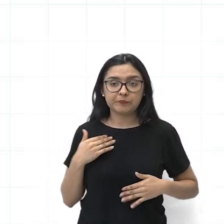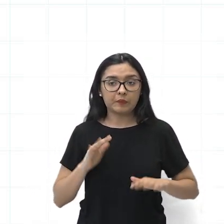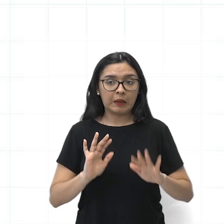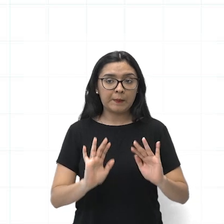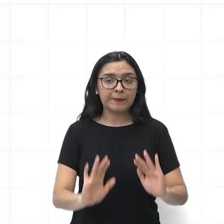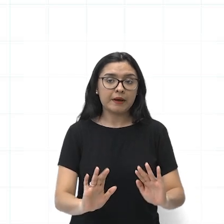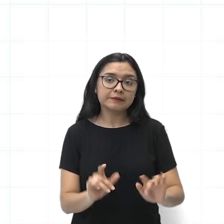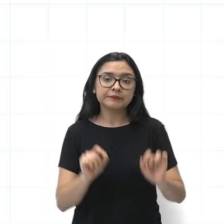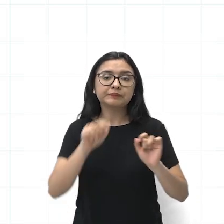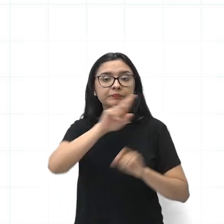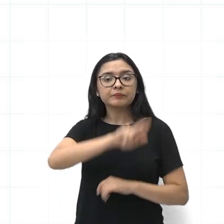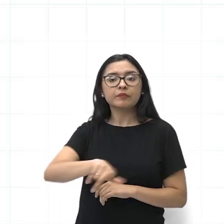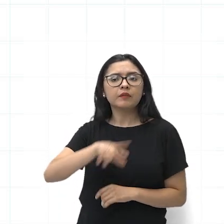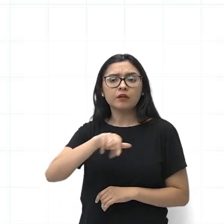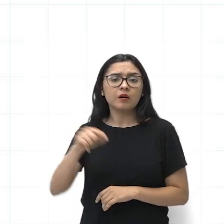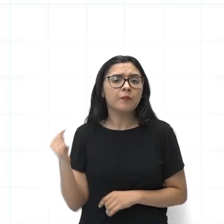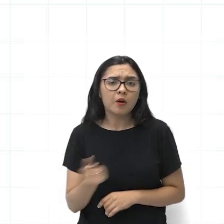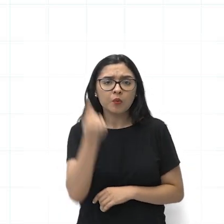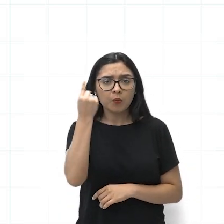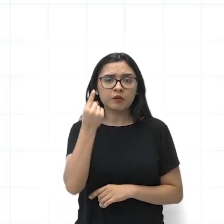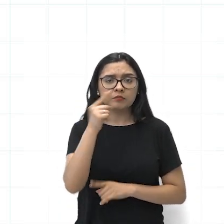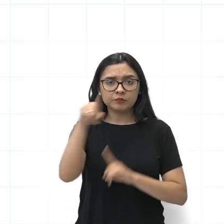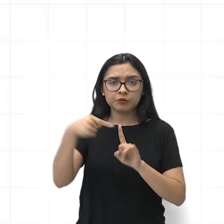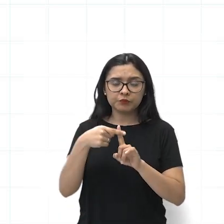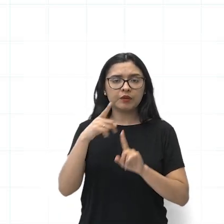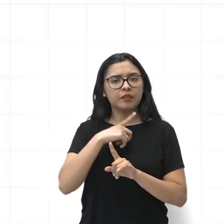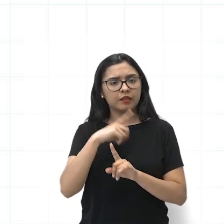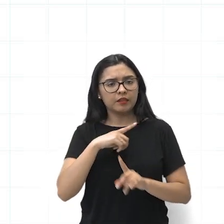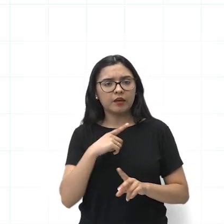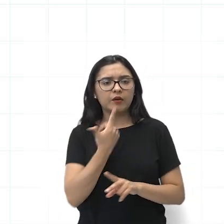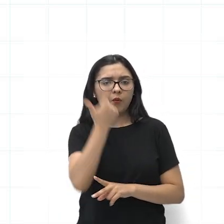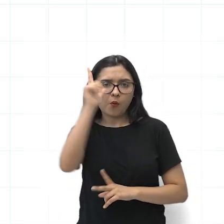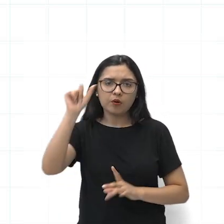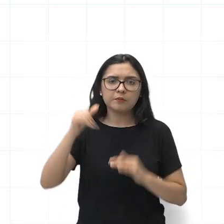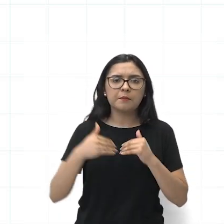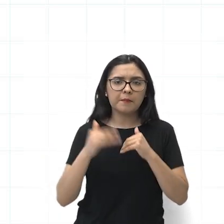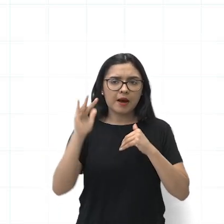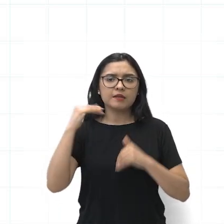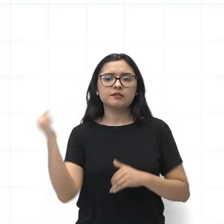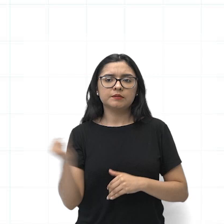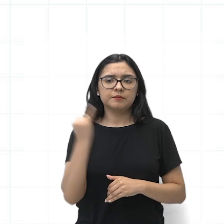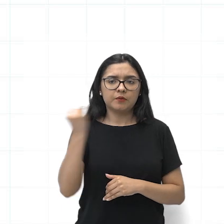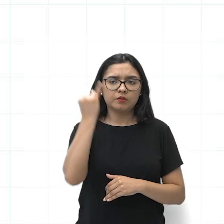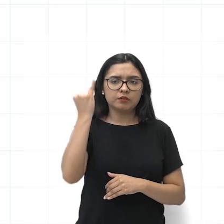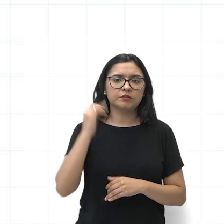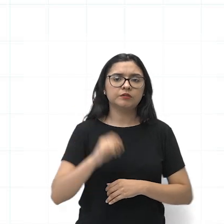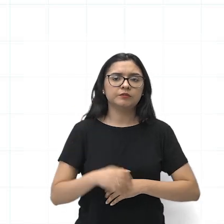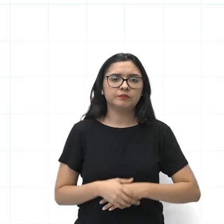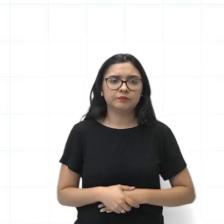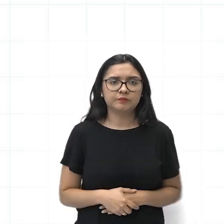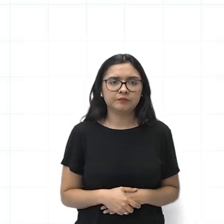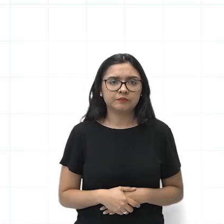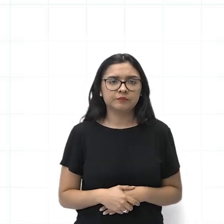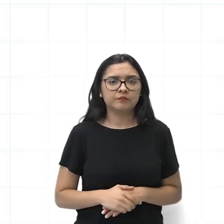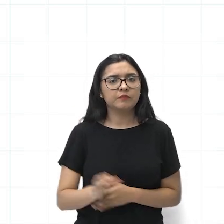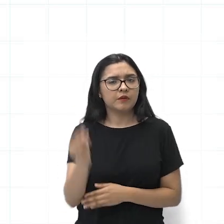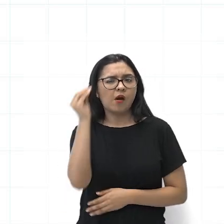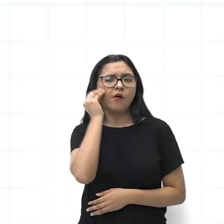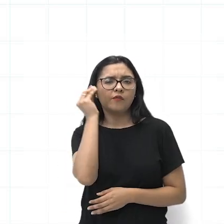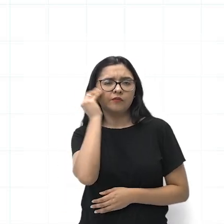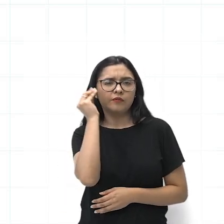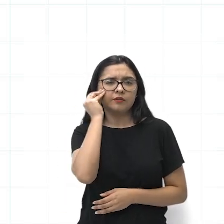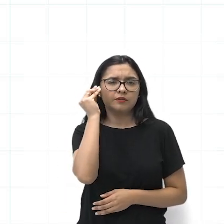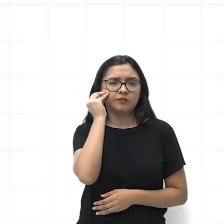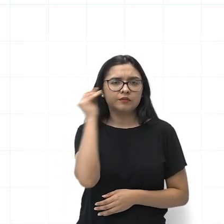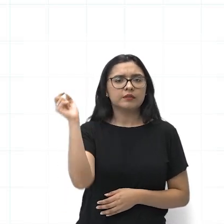essa não é a única função dele. Existem outras muito mais importantes. Observem aqui